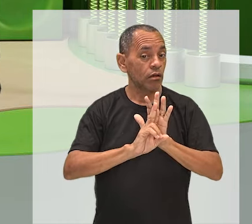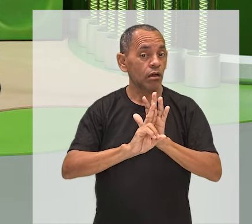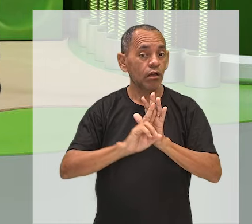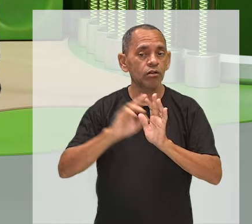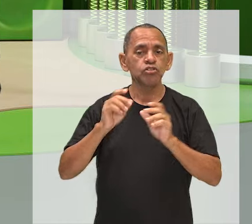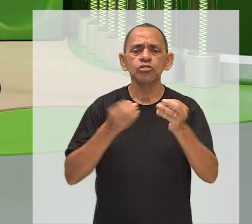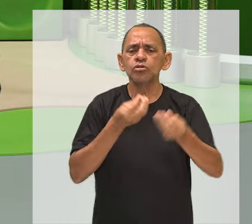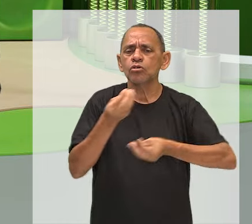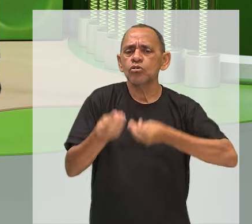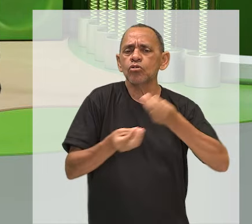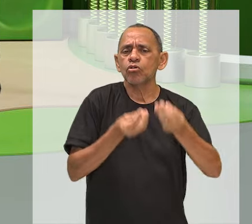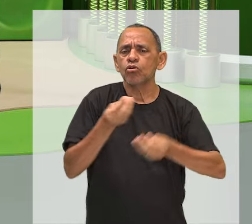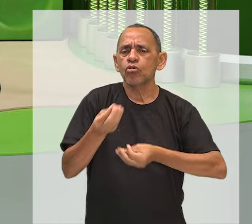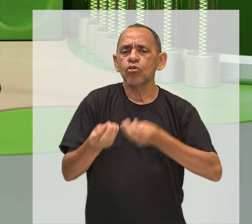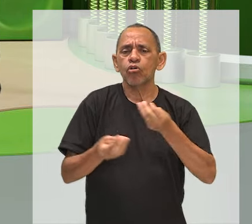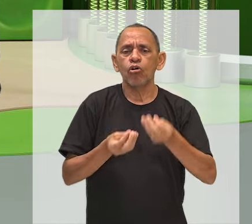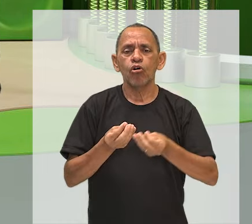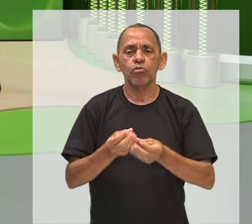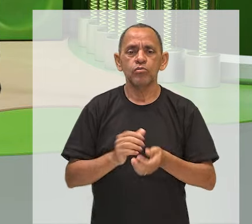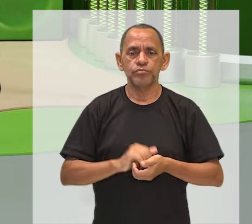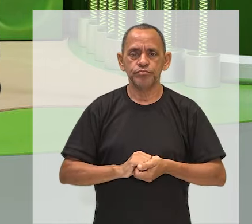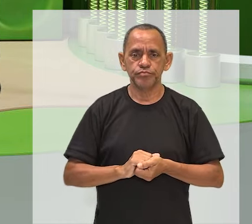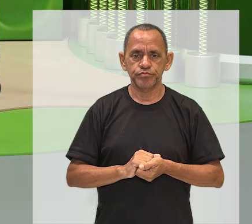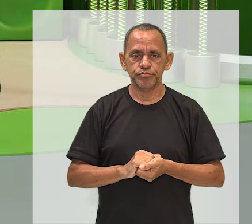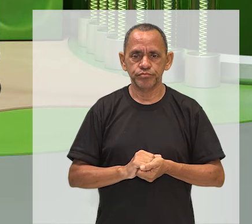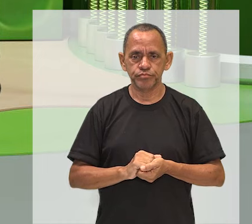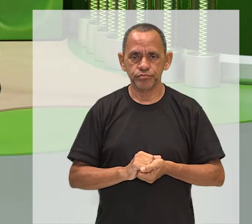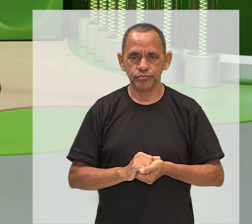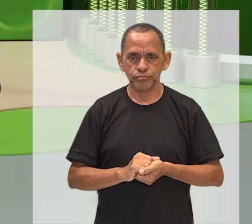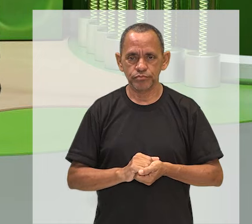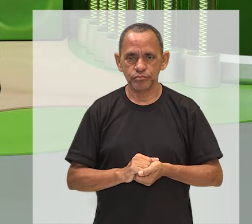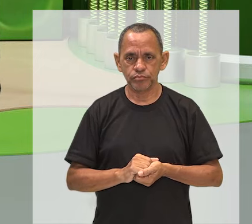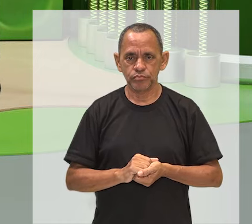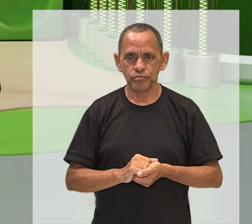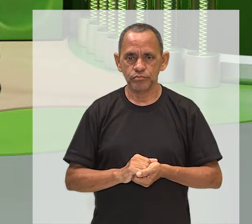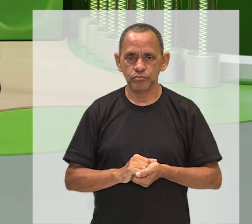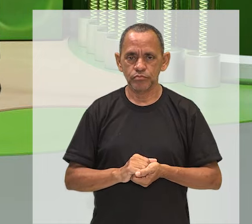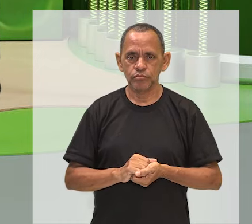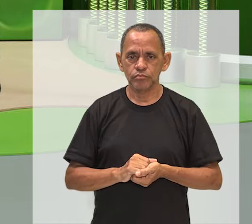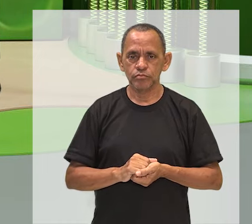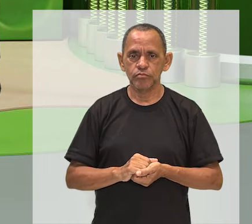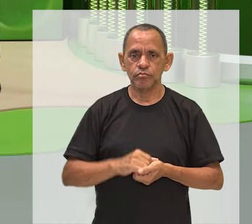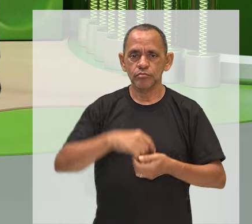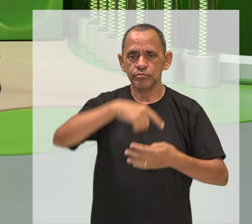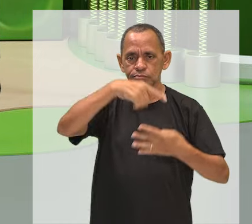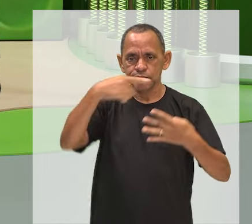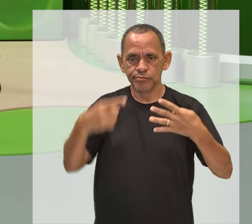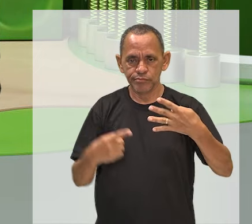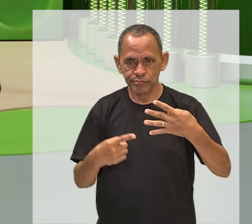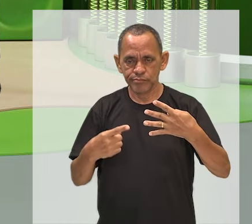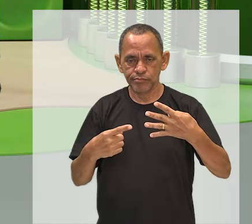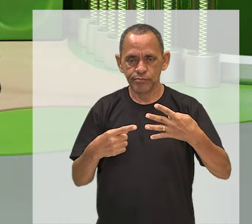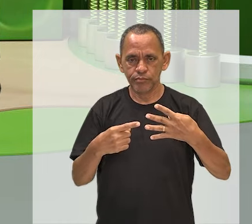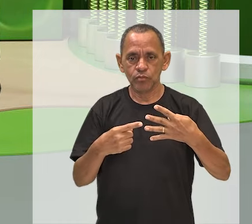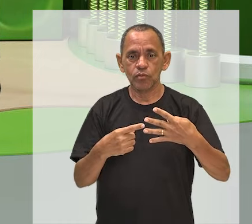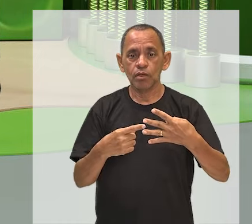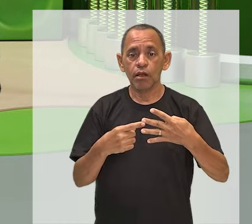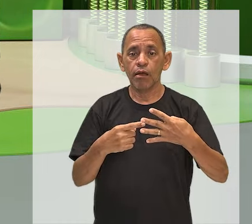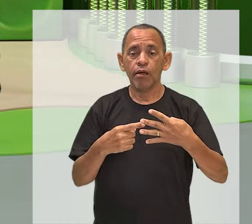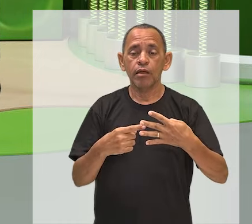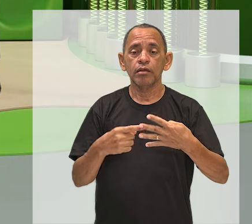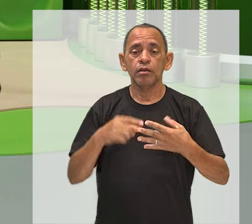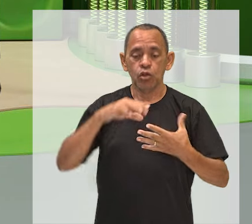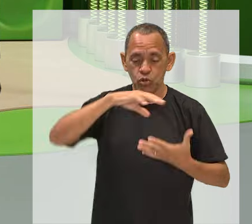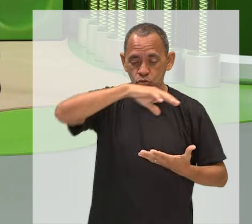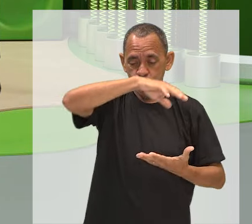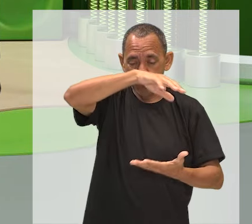voadores, ok? Então, você observa aqui no tópico 1, olha, que a gente tem ali que é a faixa equatorial, né? Justamente